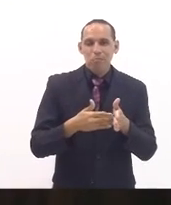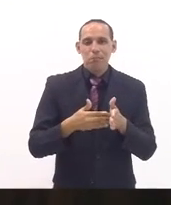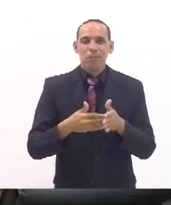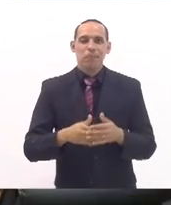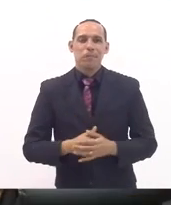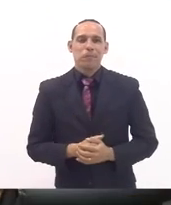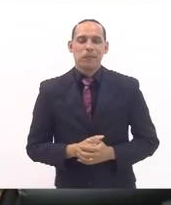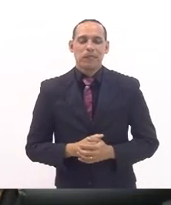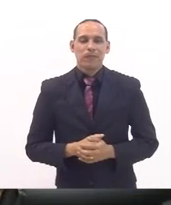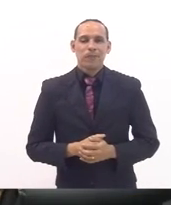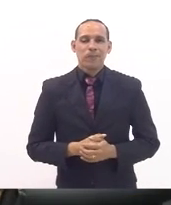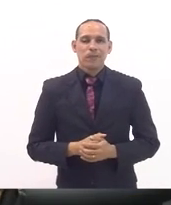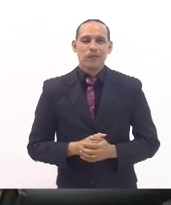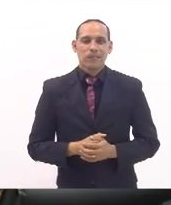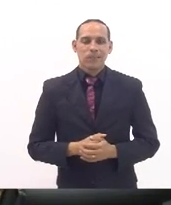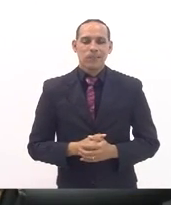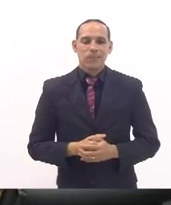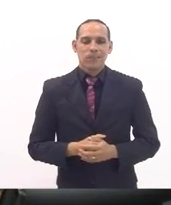atenção